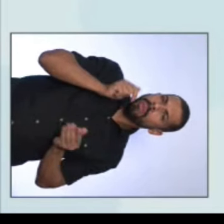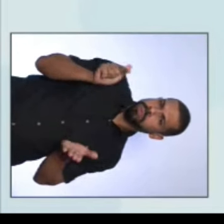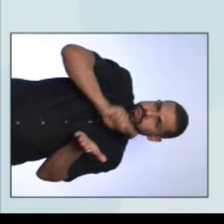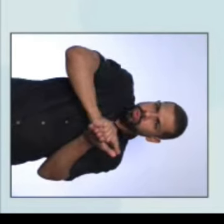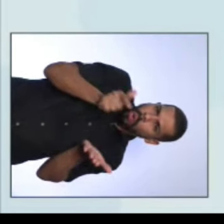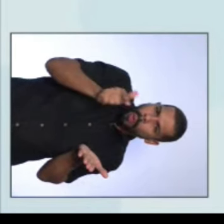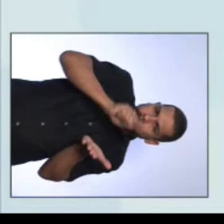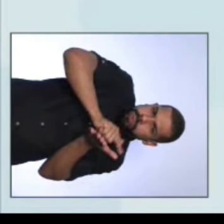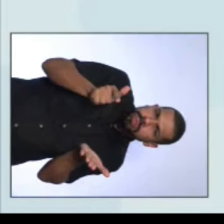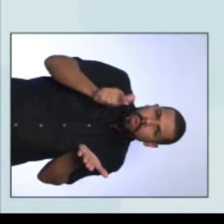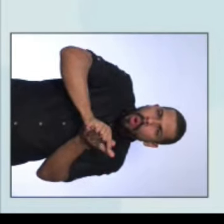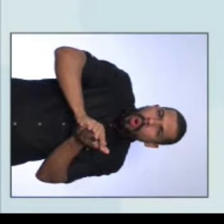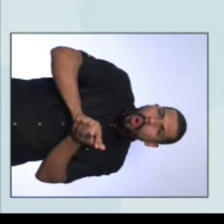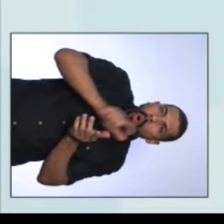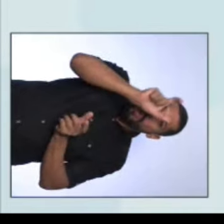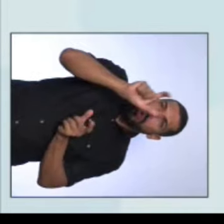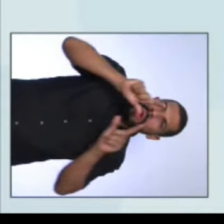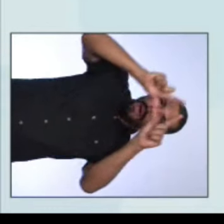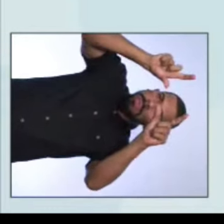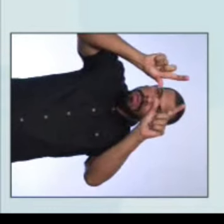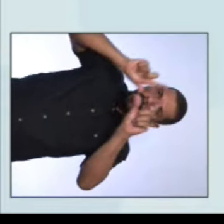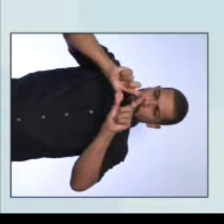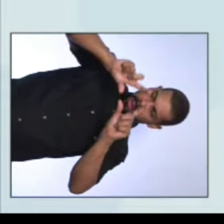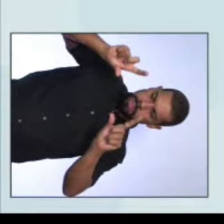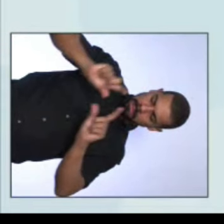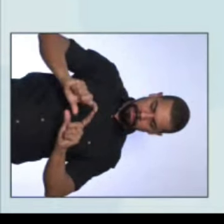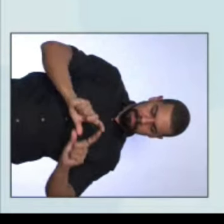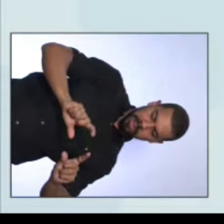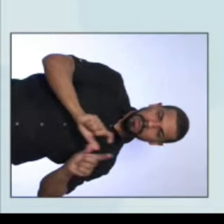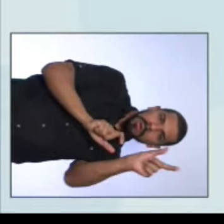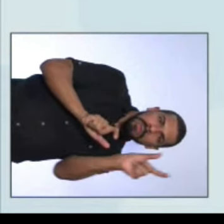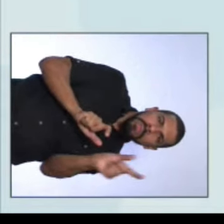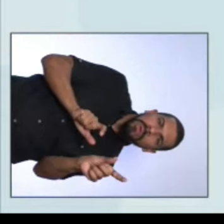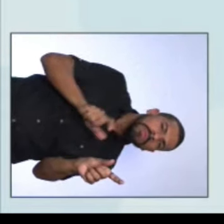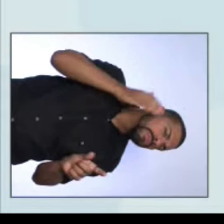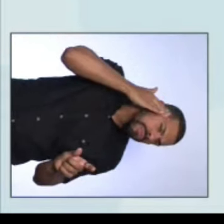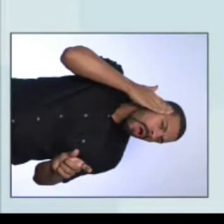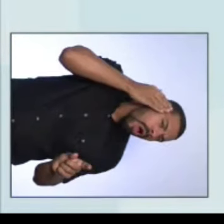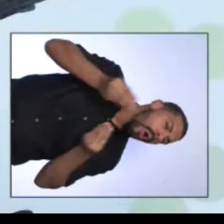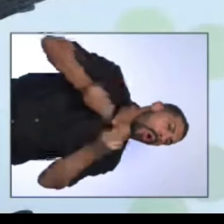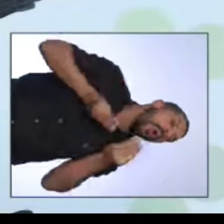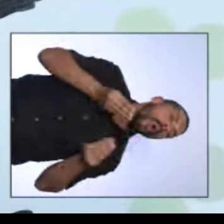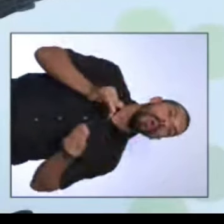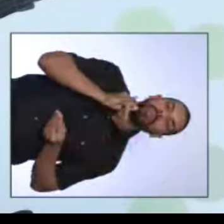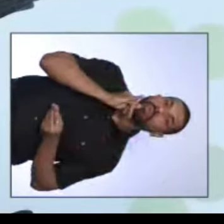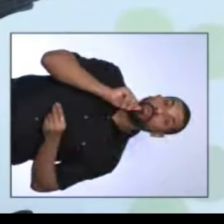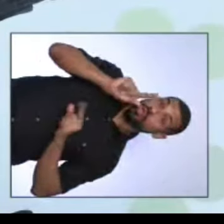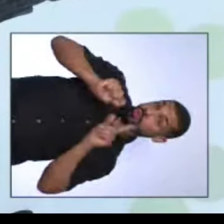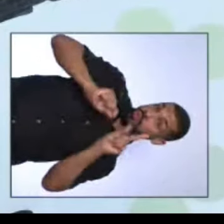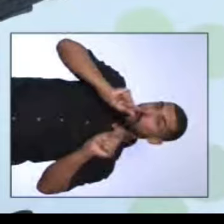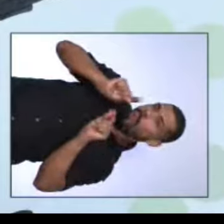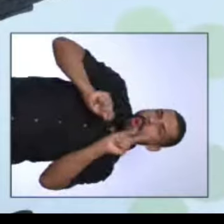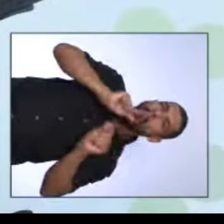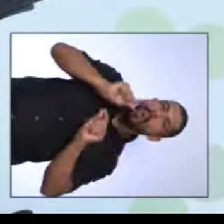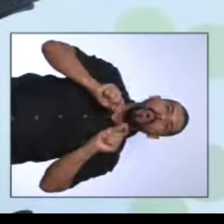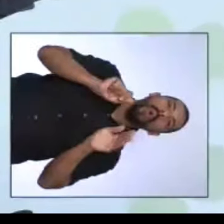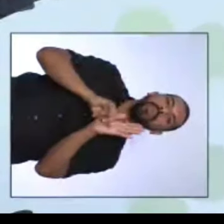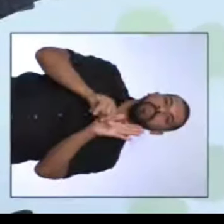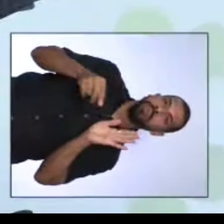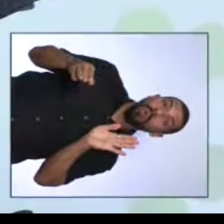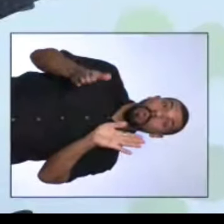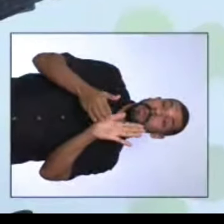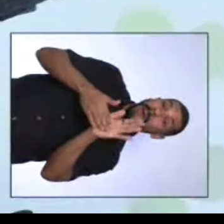a escolha do espaço. Esta empresa, no caso o jornal da USP, escolheu como principal notícia desafio